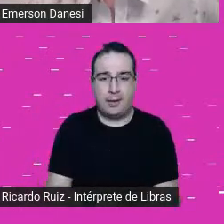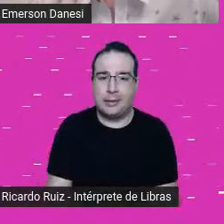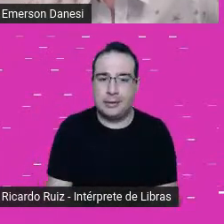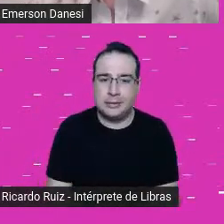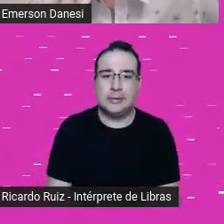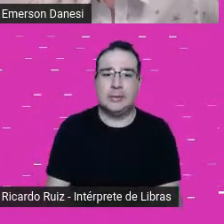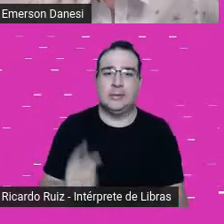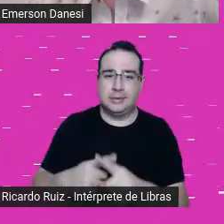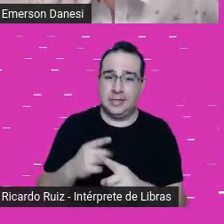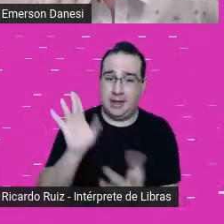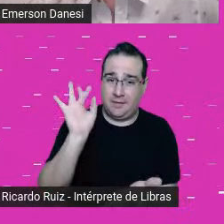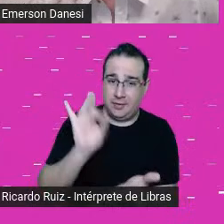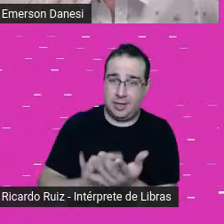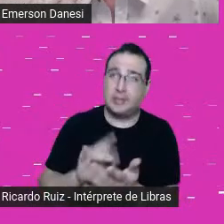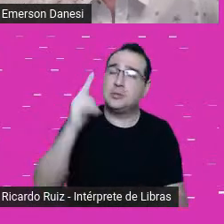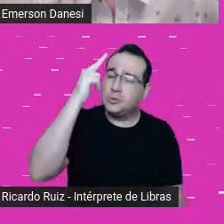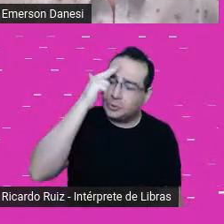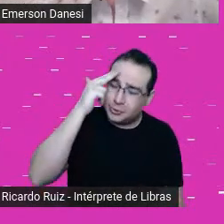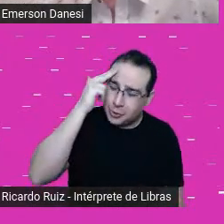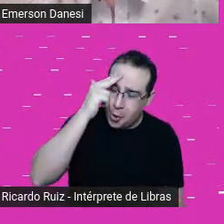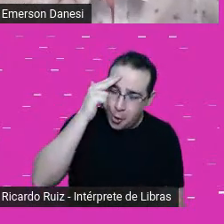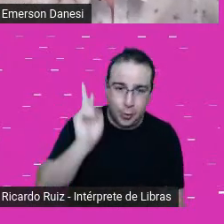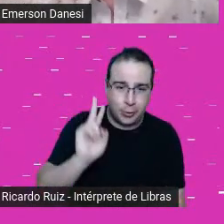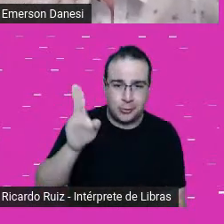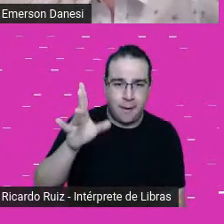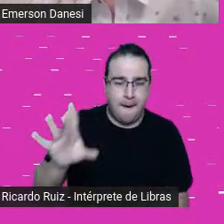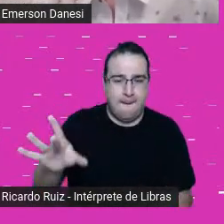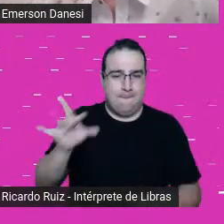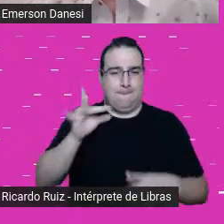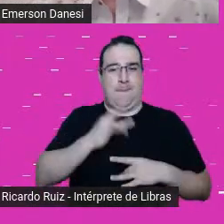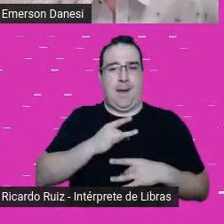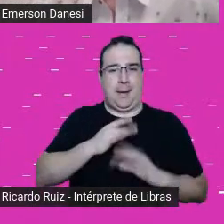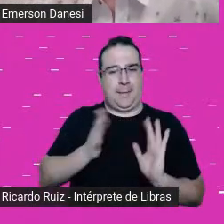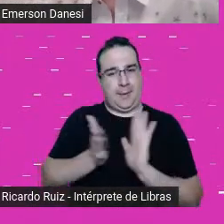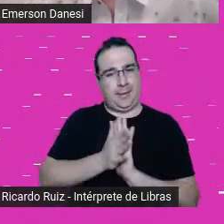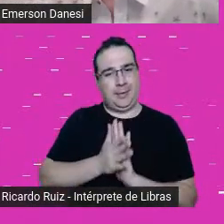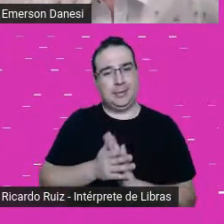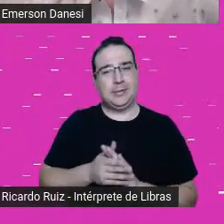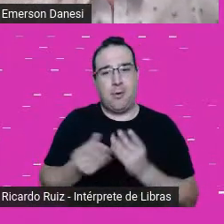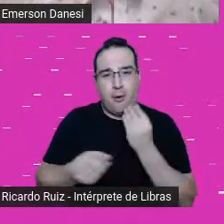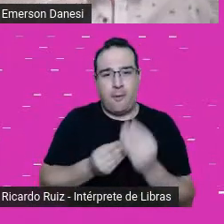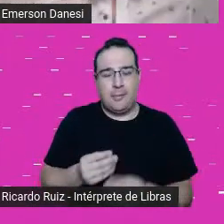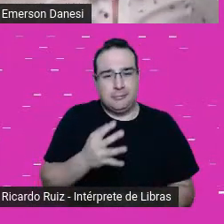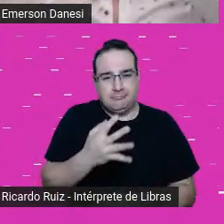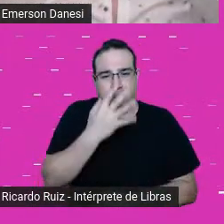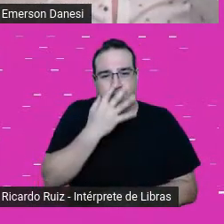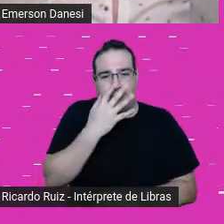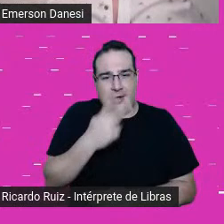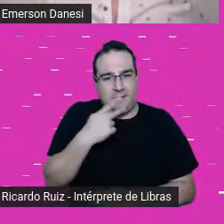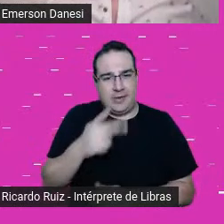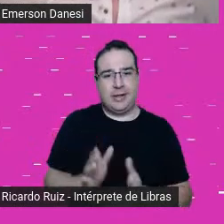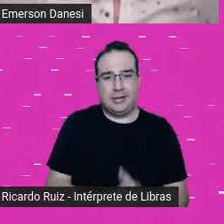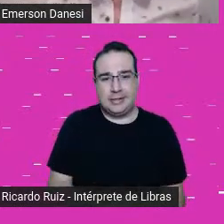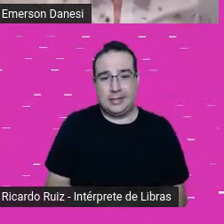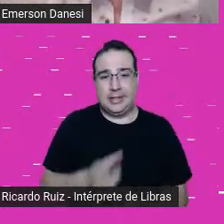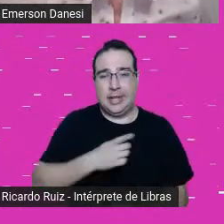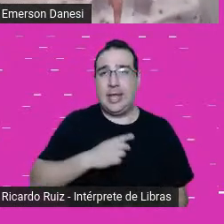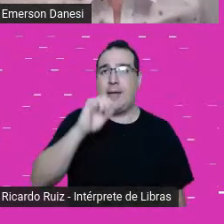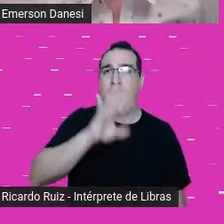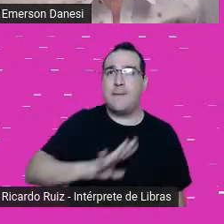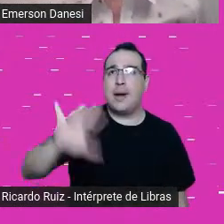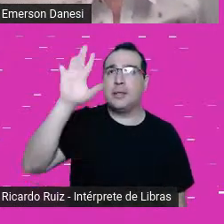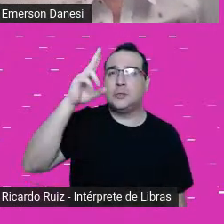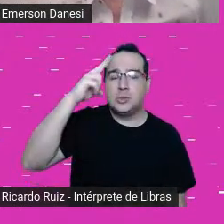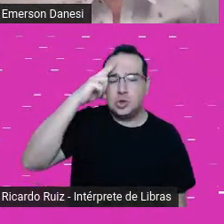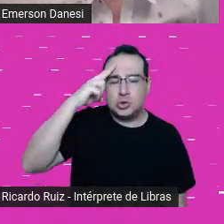assim, eu fiquei com um sonho. Isso é que é interessante falar, porque eu tenho a imagem do